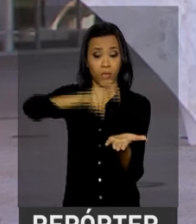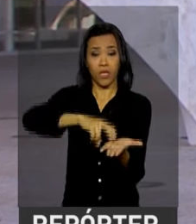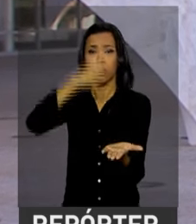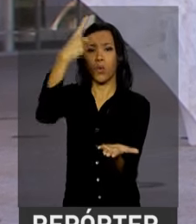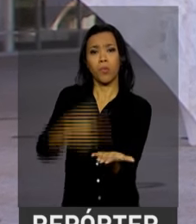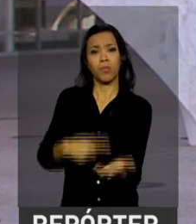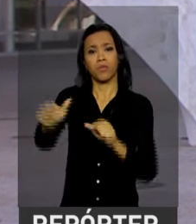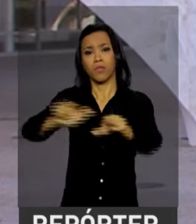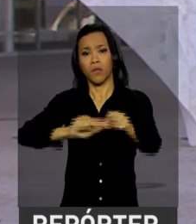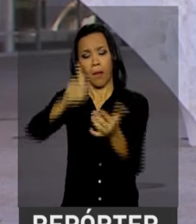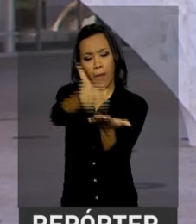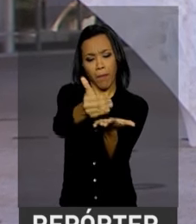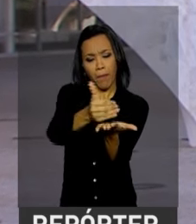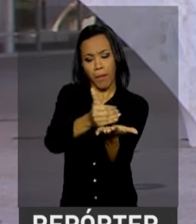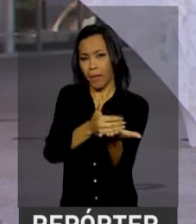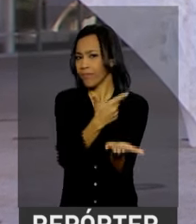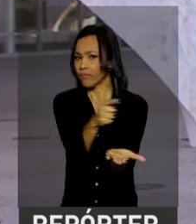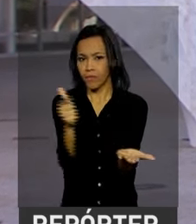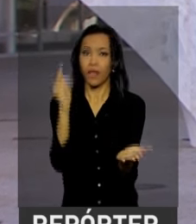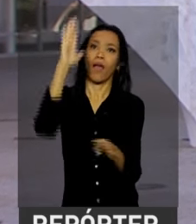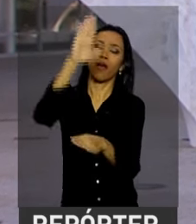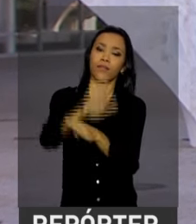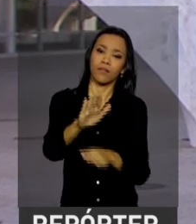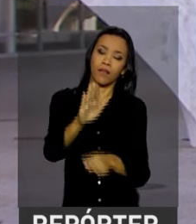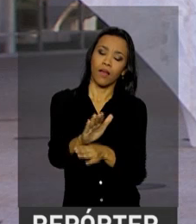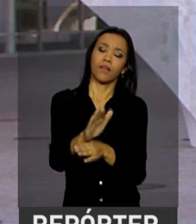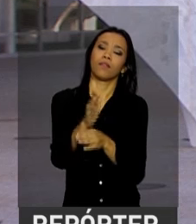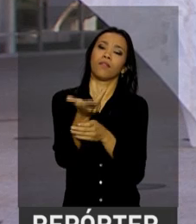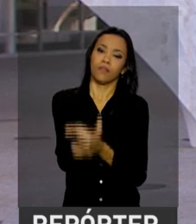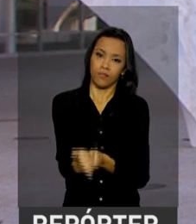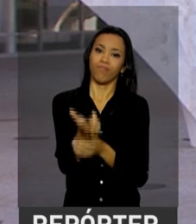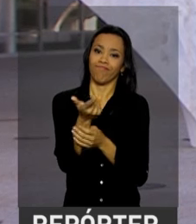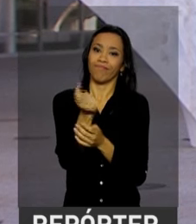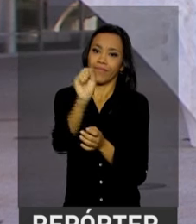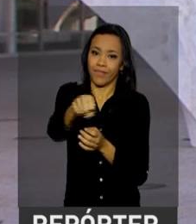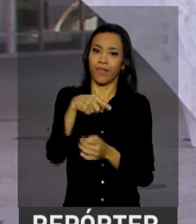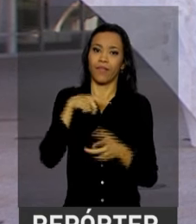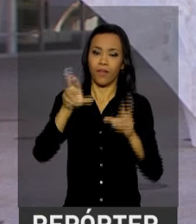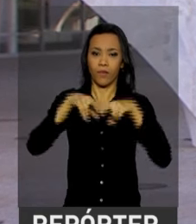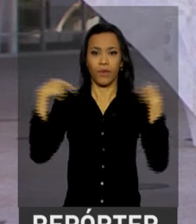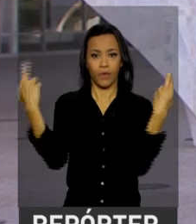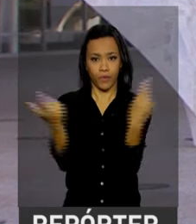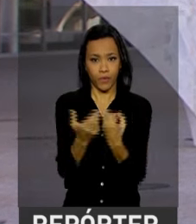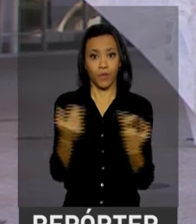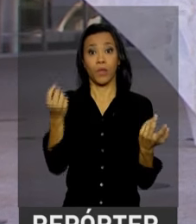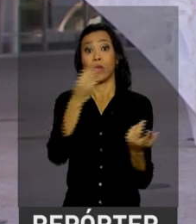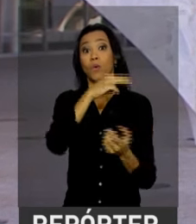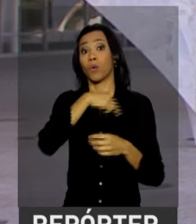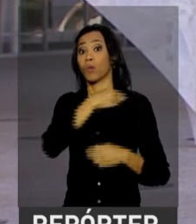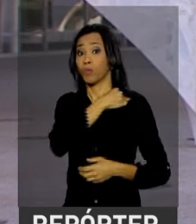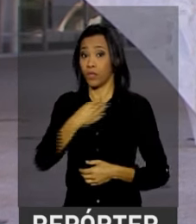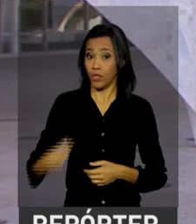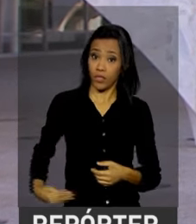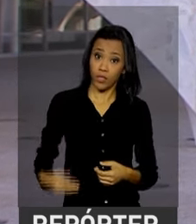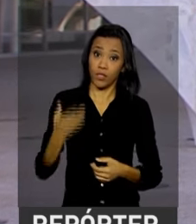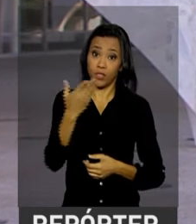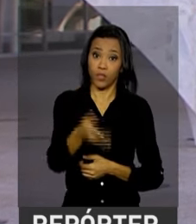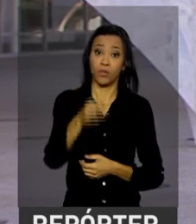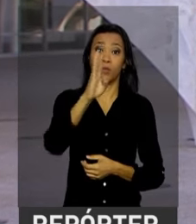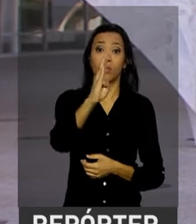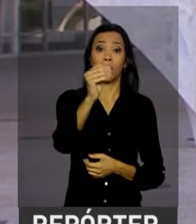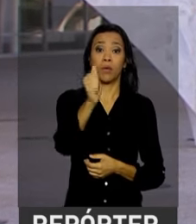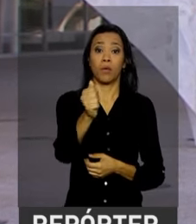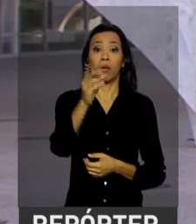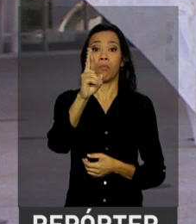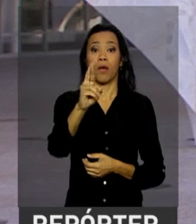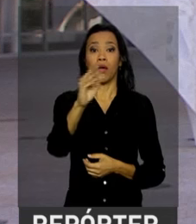compromissos previstos na agenda. Na parte da tarde, o presidente em exercício se reúne com o ministro da Integração Nacional, ministro Helder Barbalho.